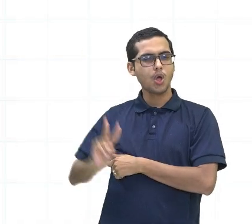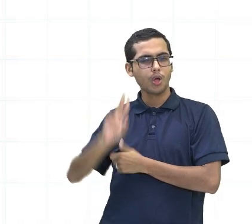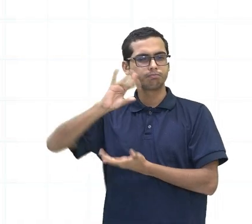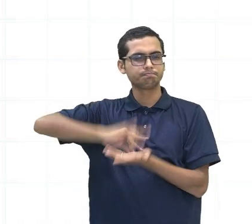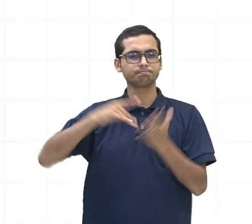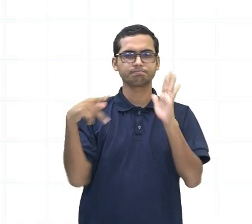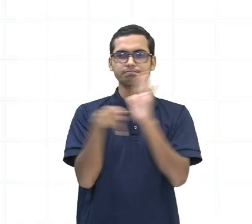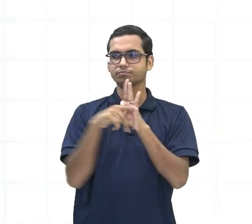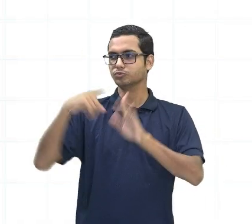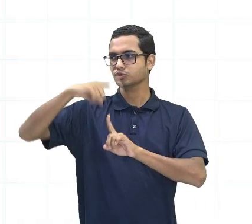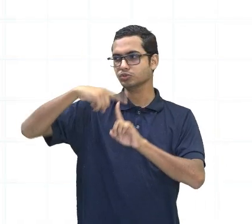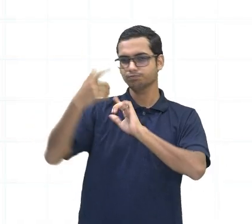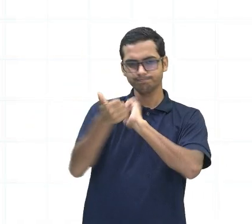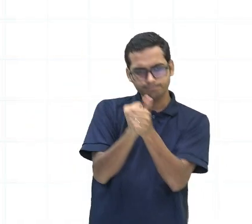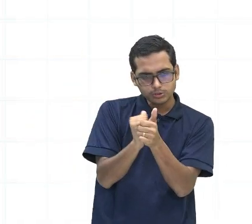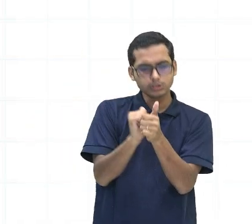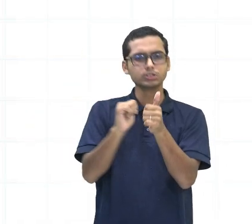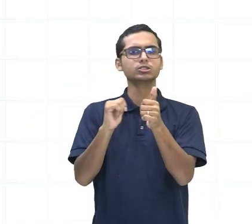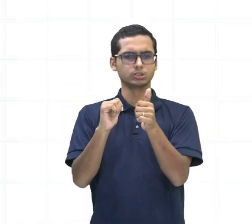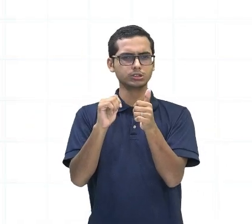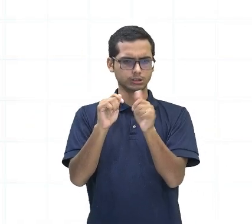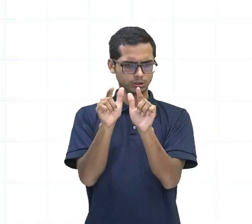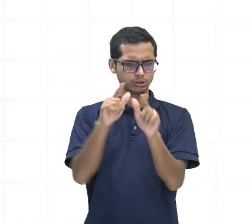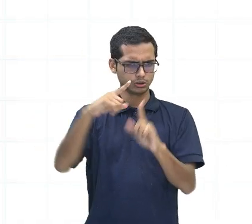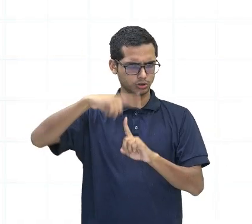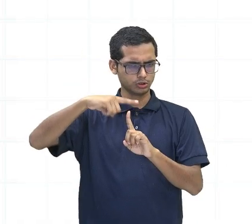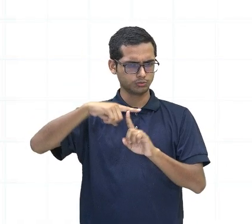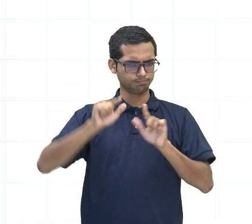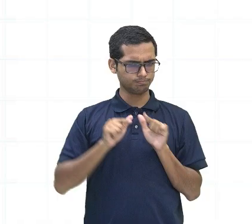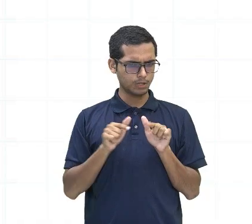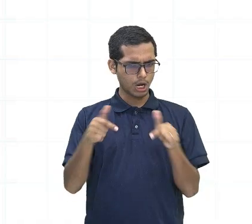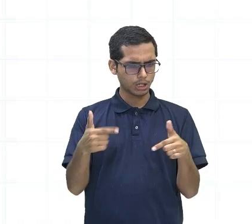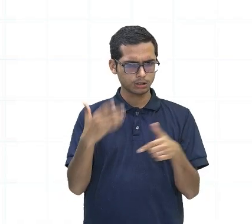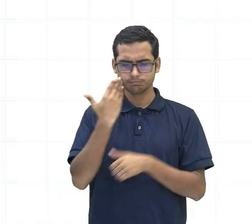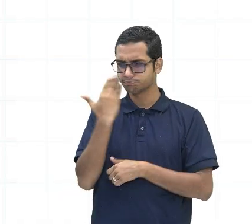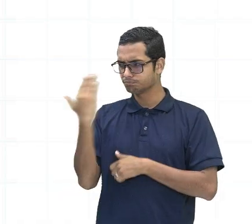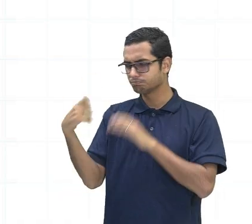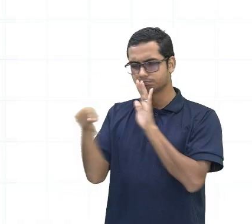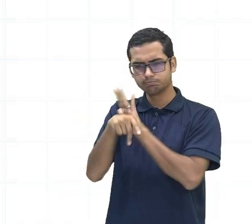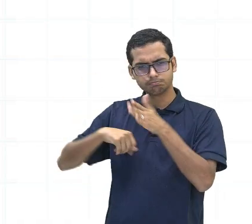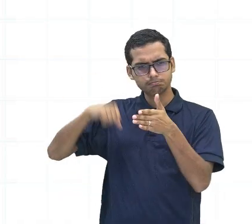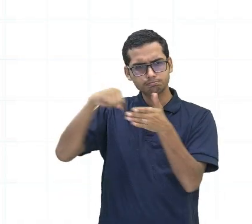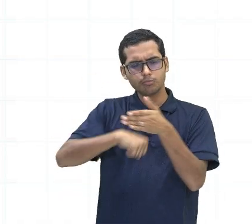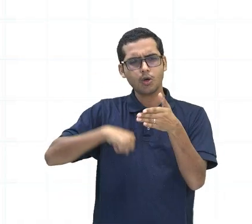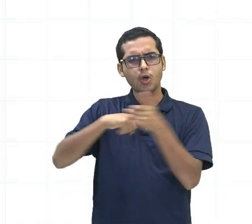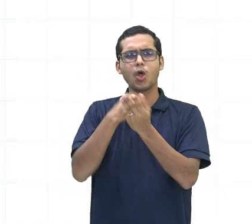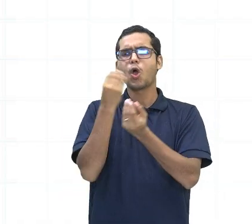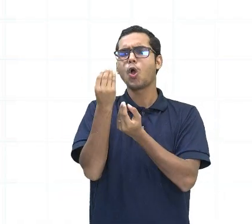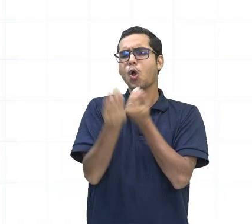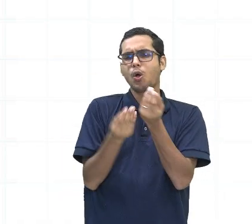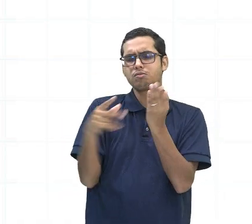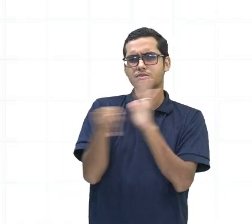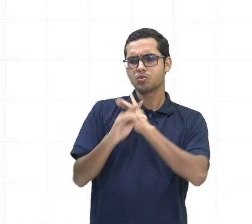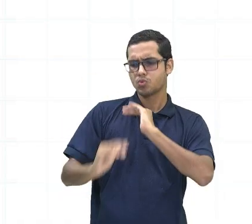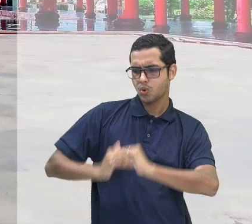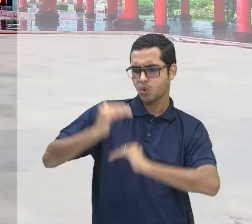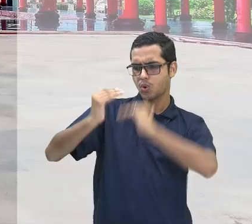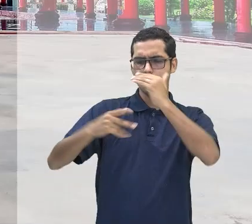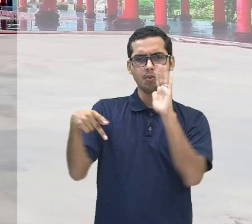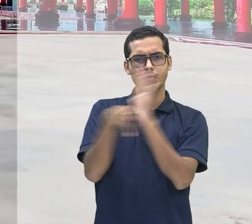modalidade esportiva, dessa luta, nós vamos aí relembrar como é que se deu a evolução do